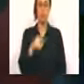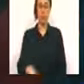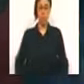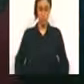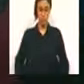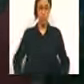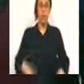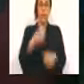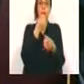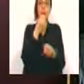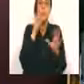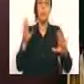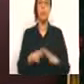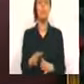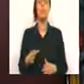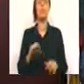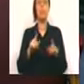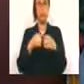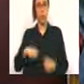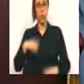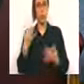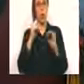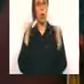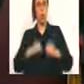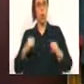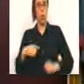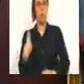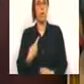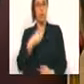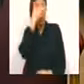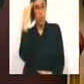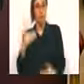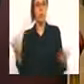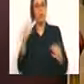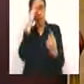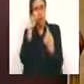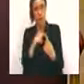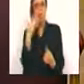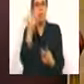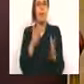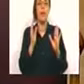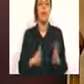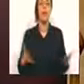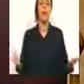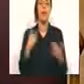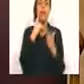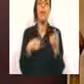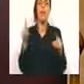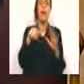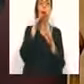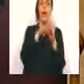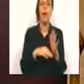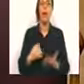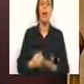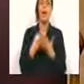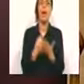ainda bem que o Partido dos Estados Unidos concorda connosco nas dificuldades e nas ambições que devem estar nesta reprogramação, no